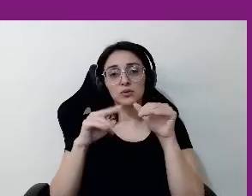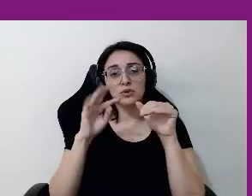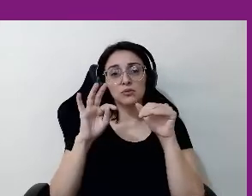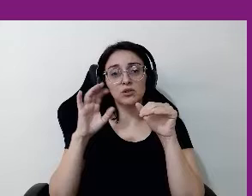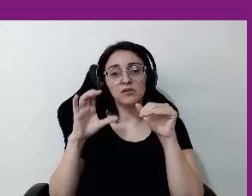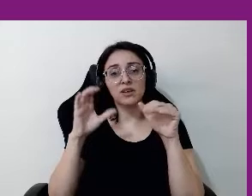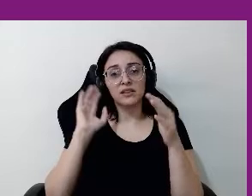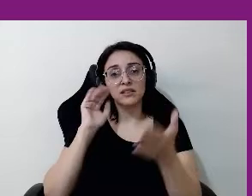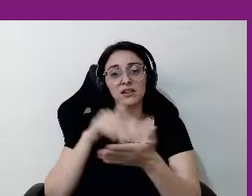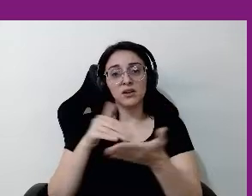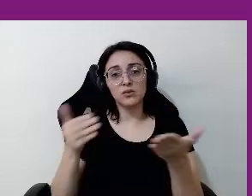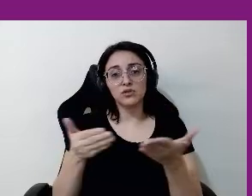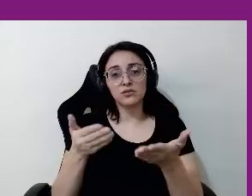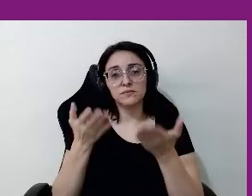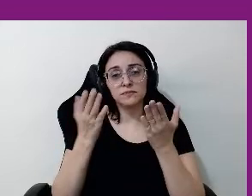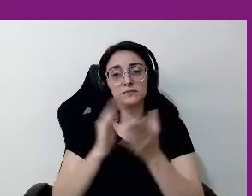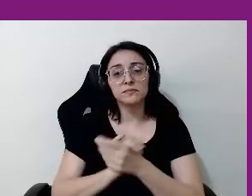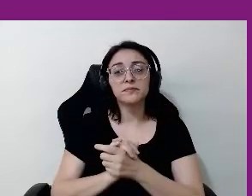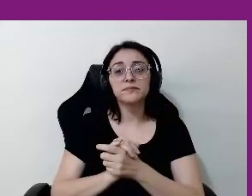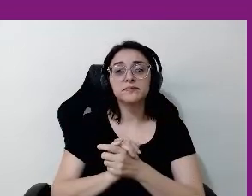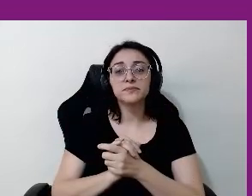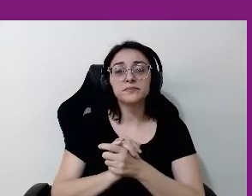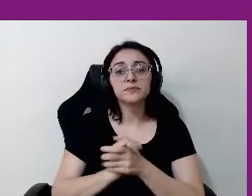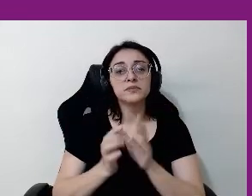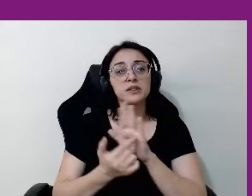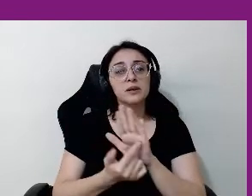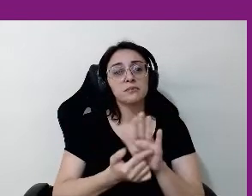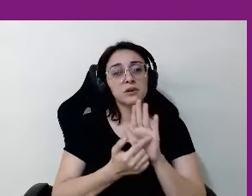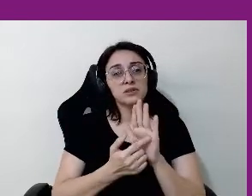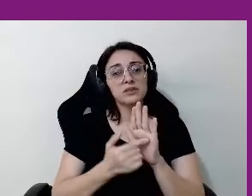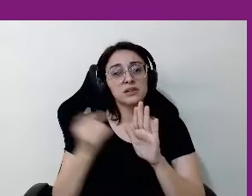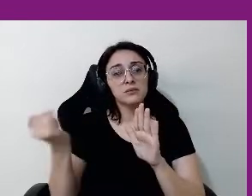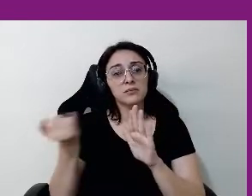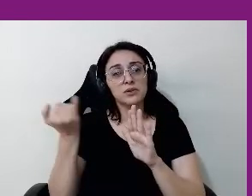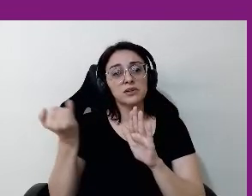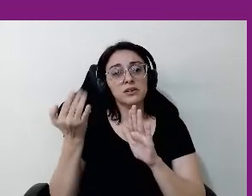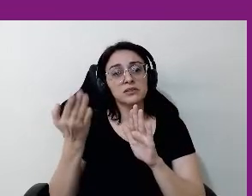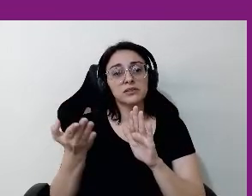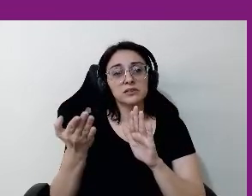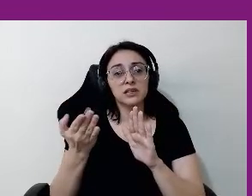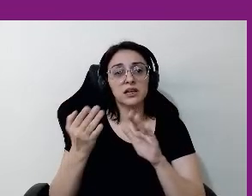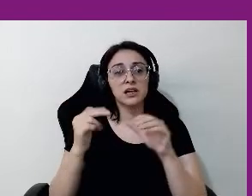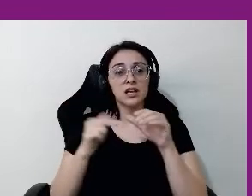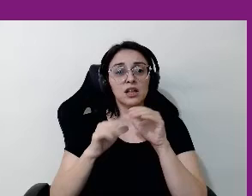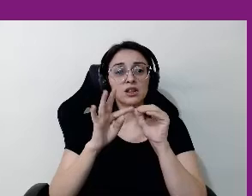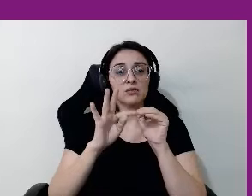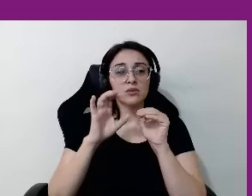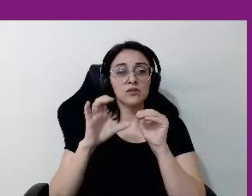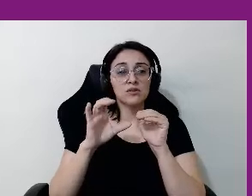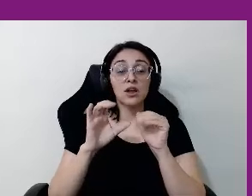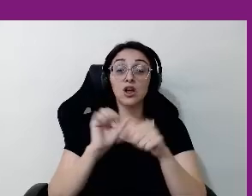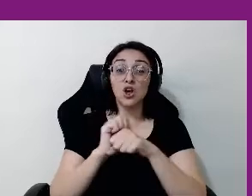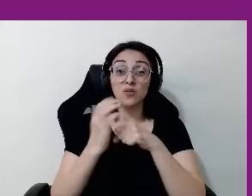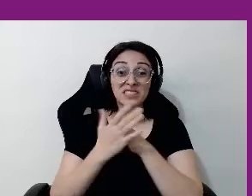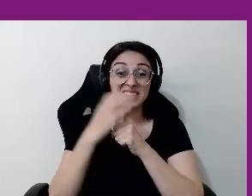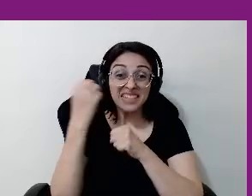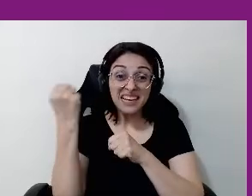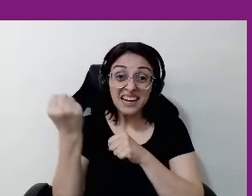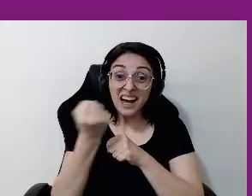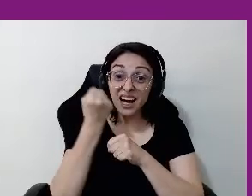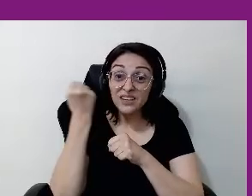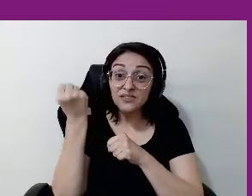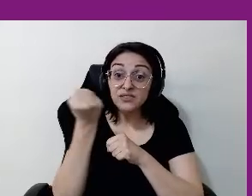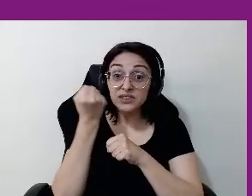né? Aqui a gente mostra a importância da tomografia, um paciente com COVID grave, né,